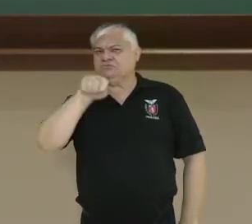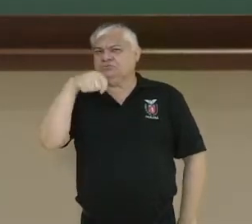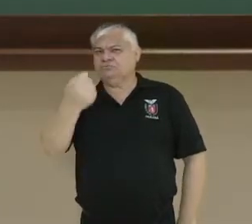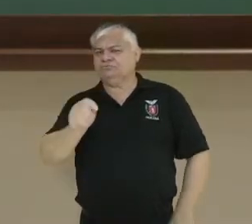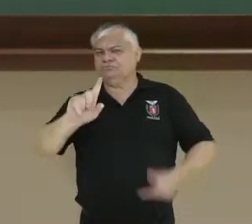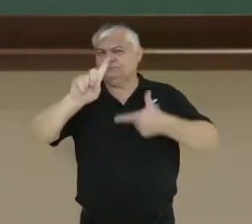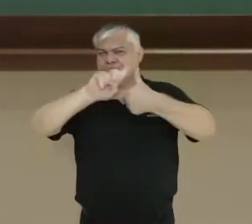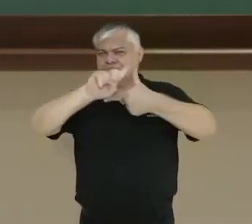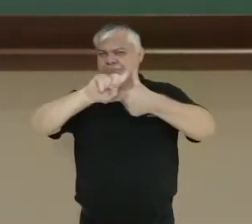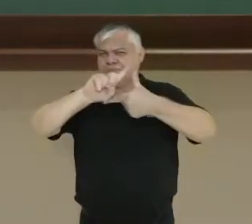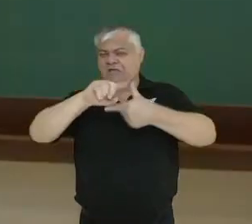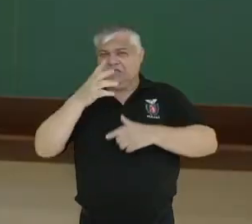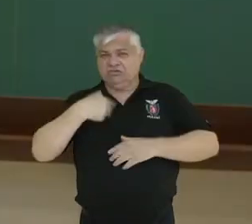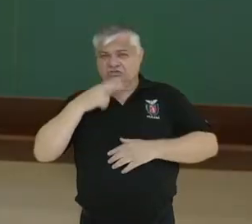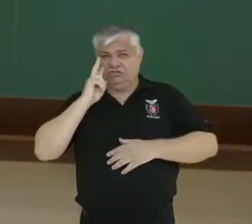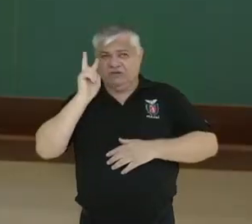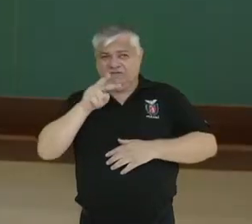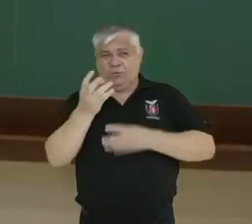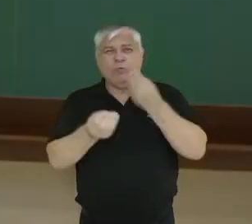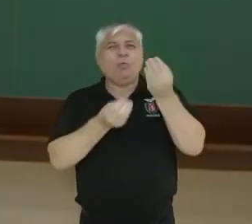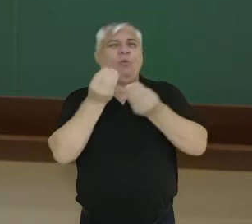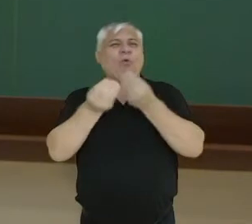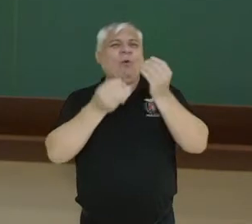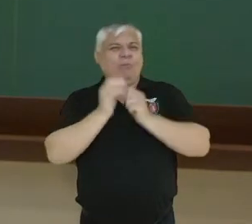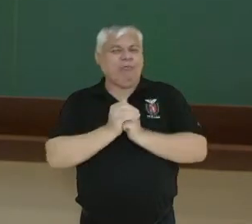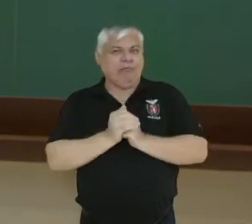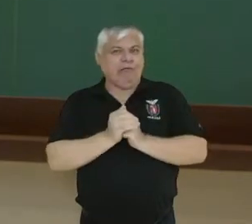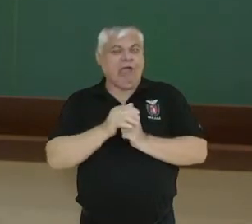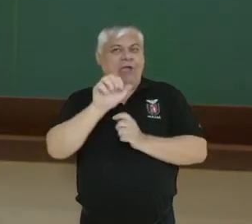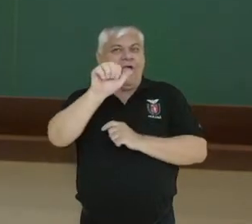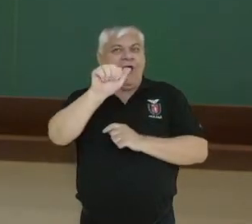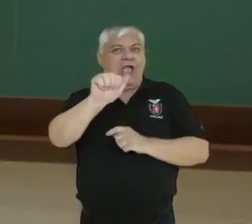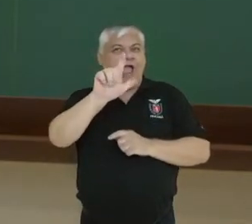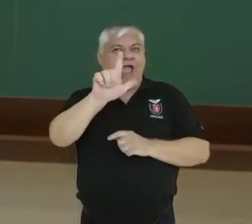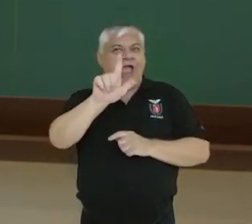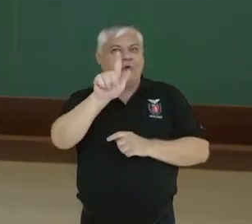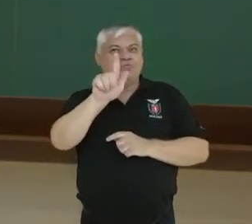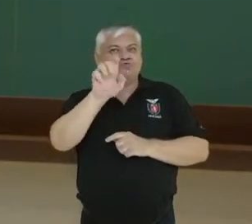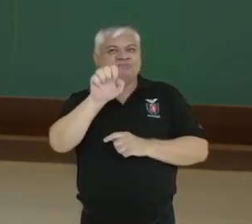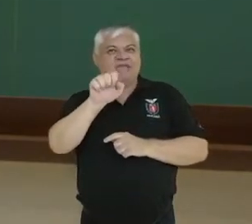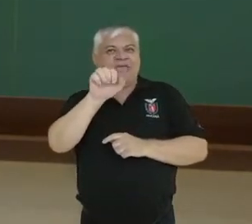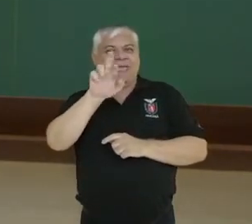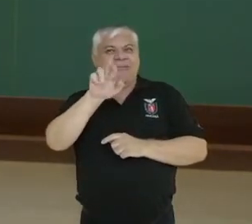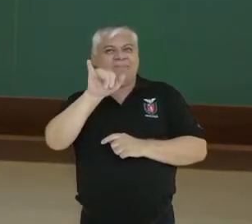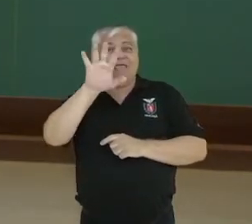demonstração algébrica do Teorema de Pitágoras? Se não viu, tá aqui, ó.